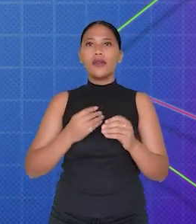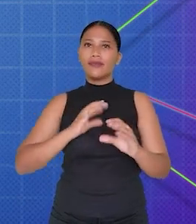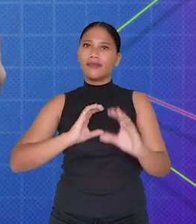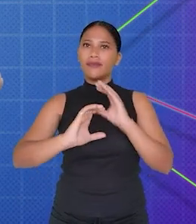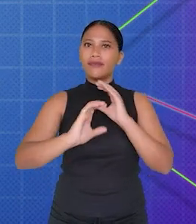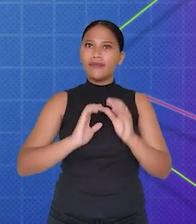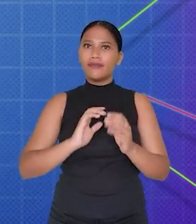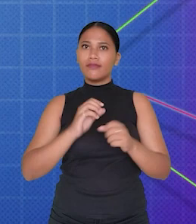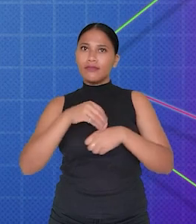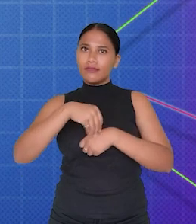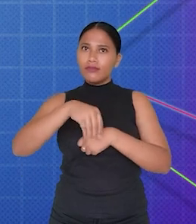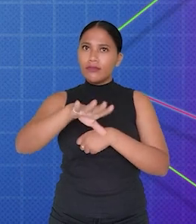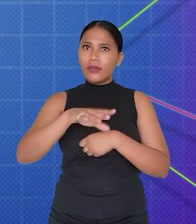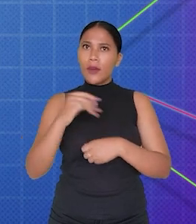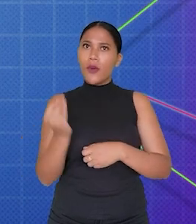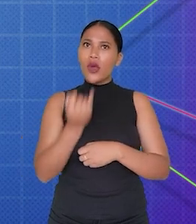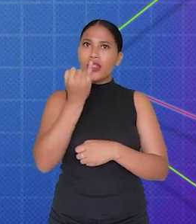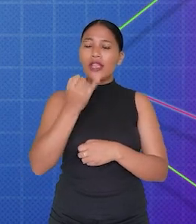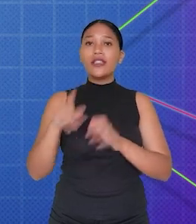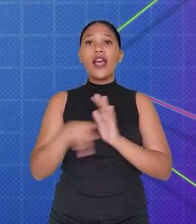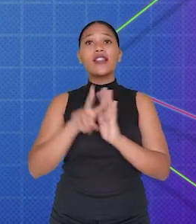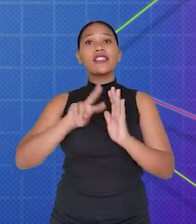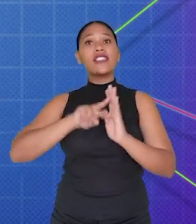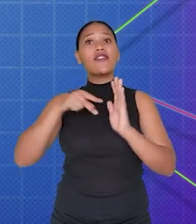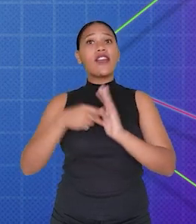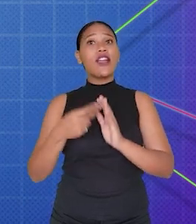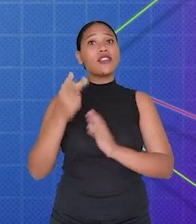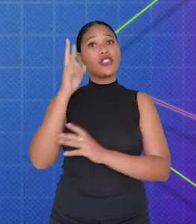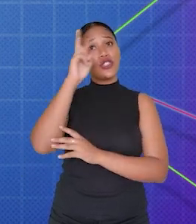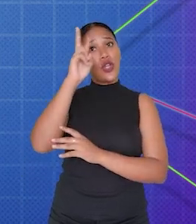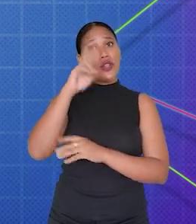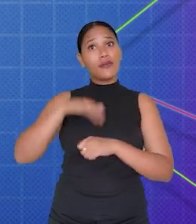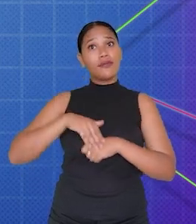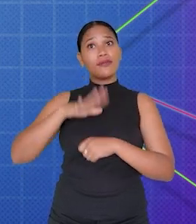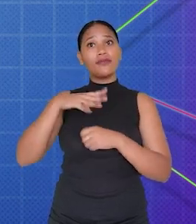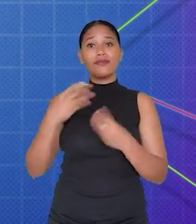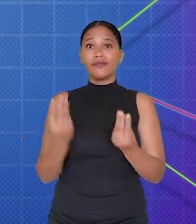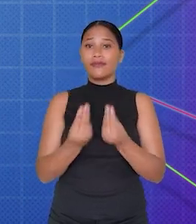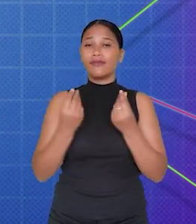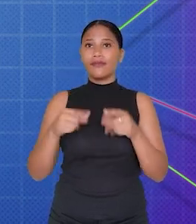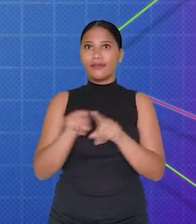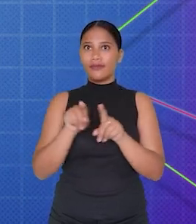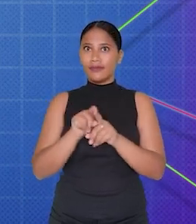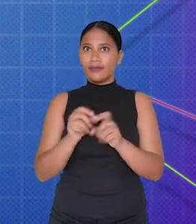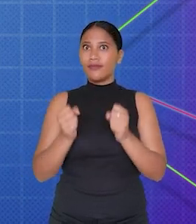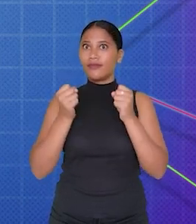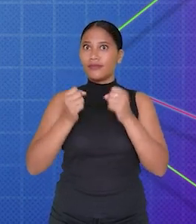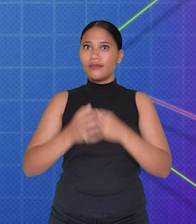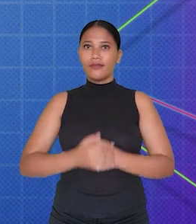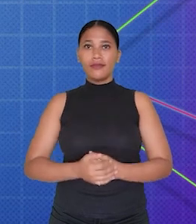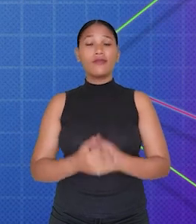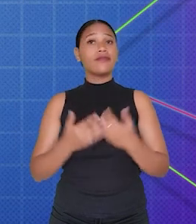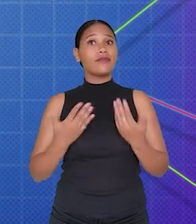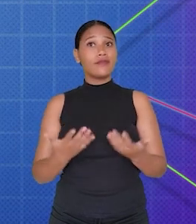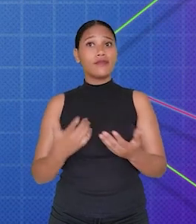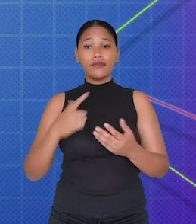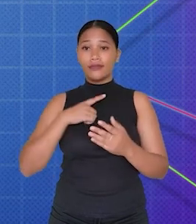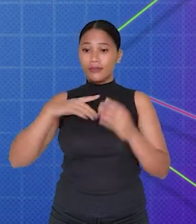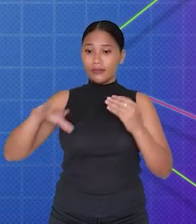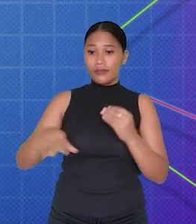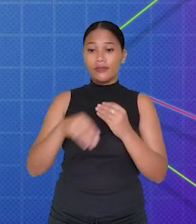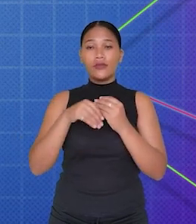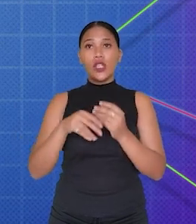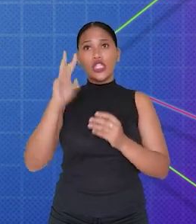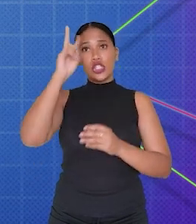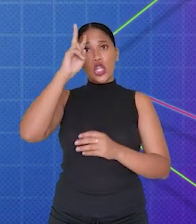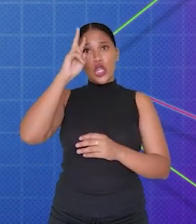transmitir mensagens importantes, ajudando a dar significado à história e torná-la mais rica e impactante. Em suma, a inclusão de